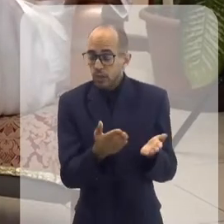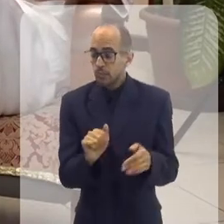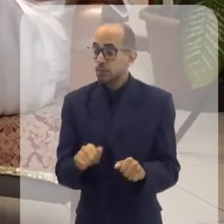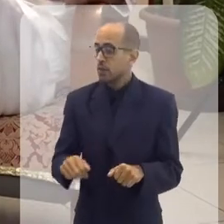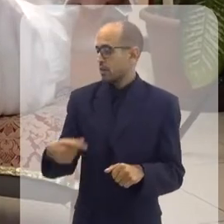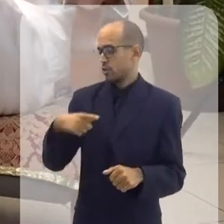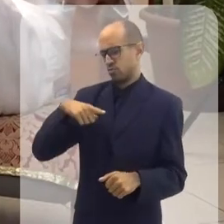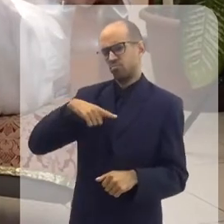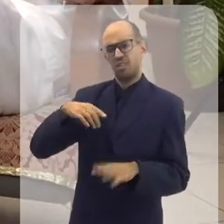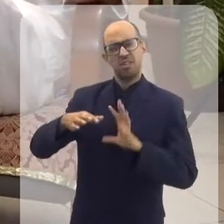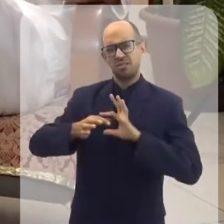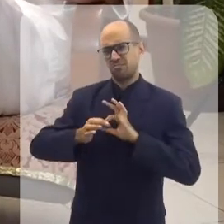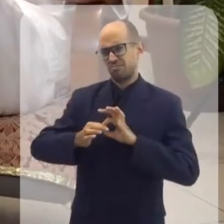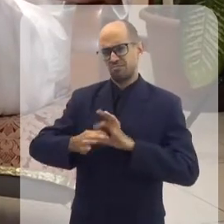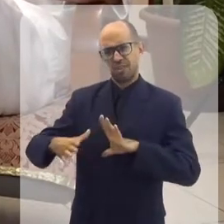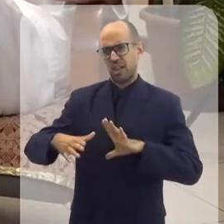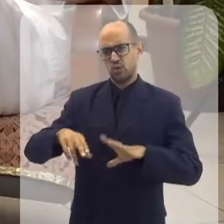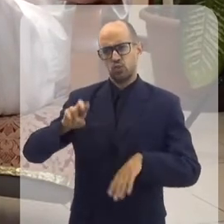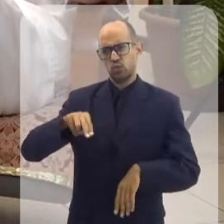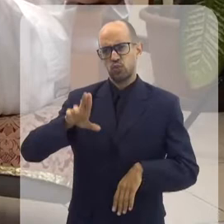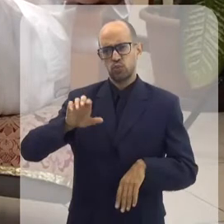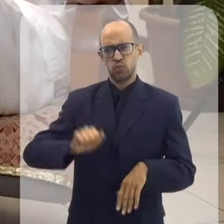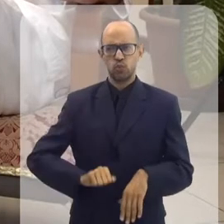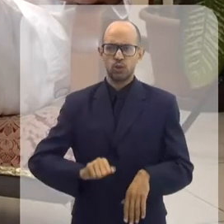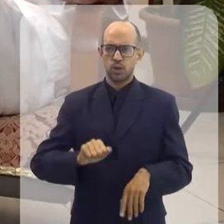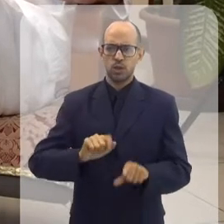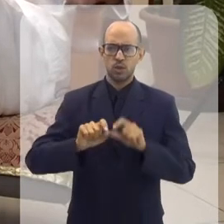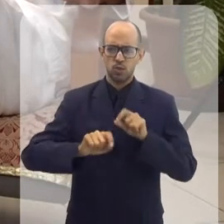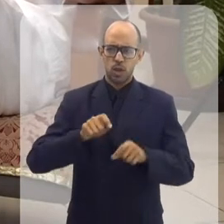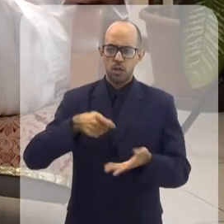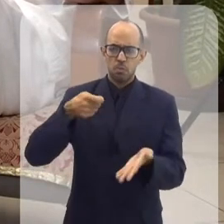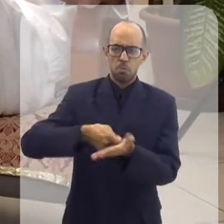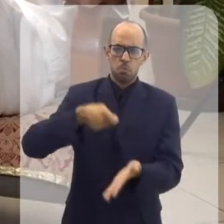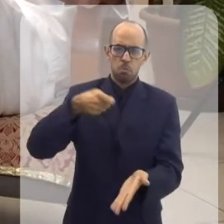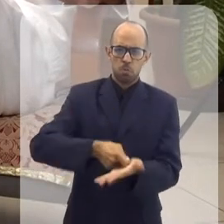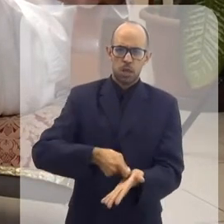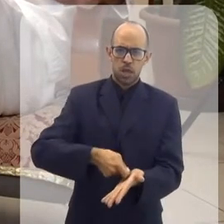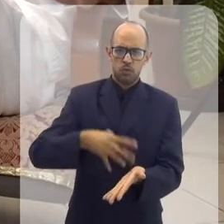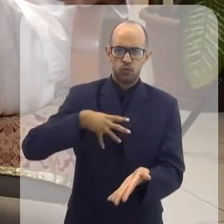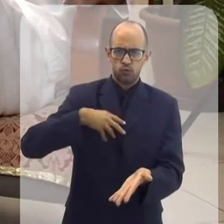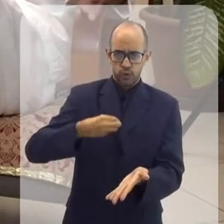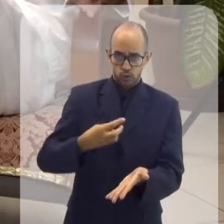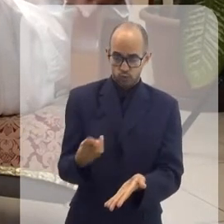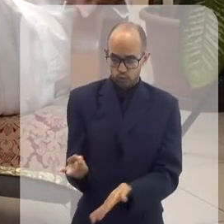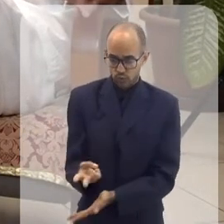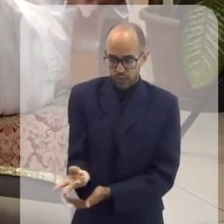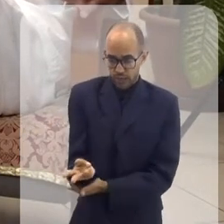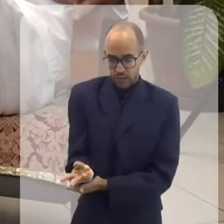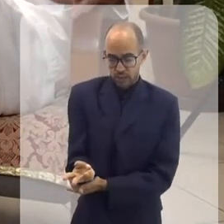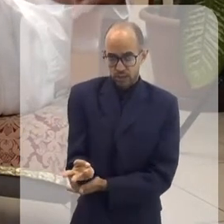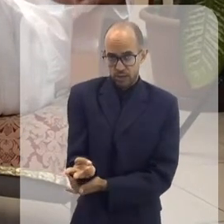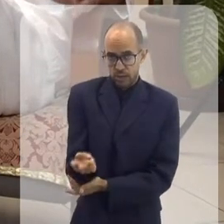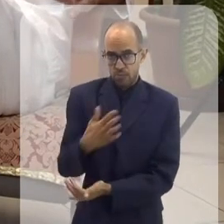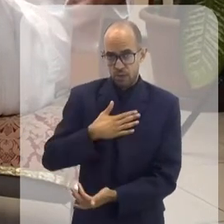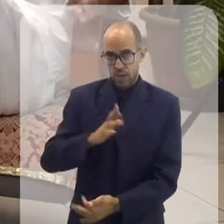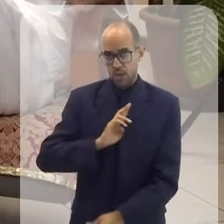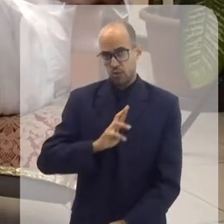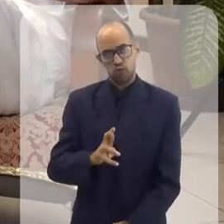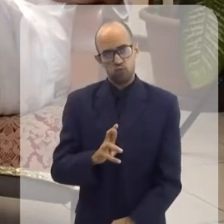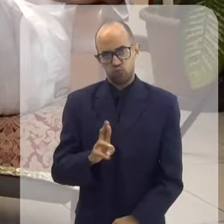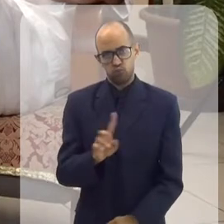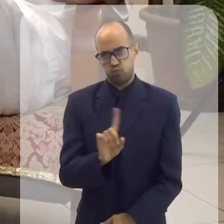gente lida com isso com Total Liberdade jamais inclusa os meus filhos e são três